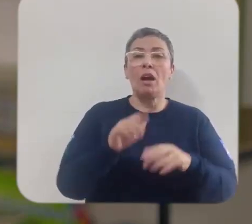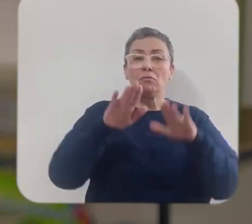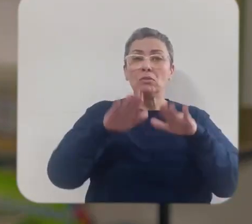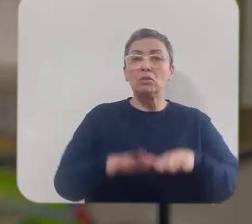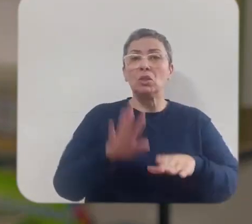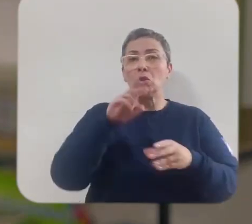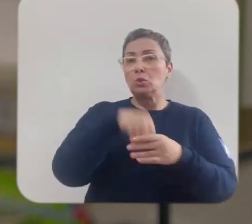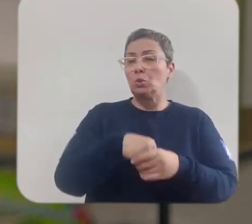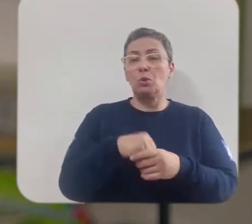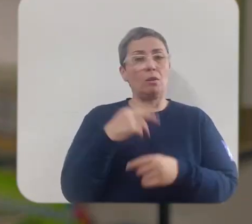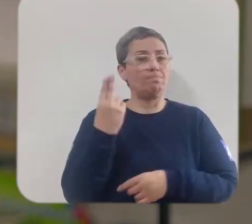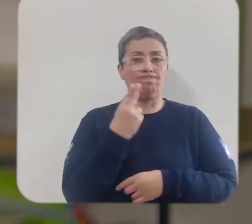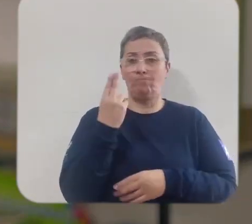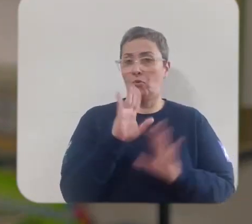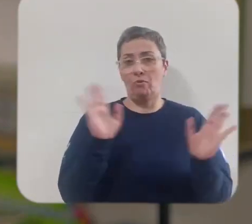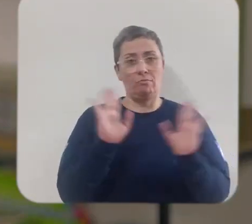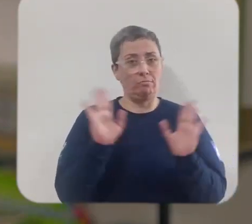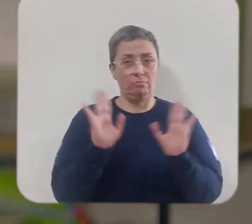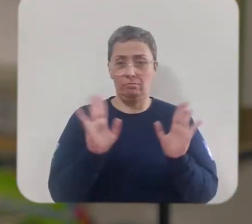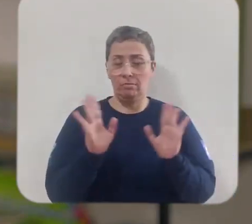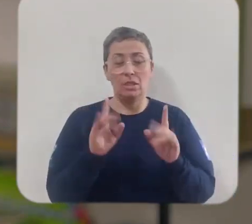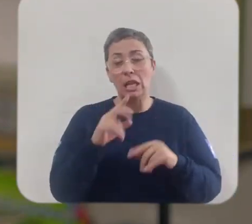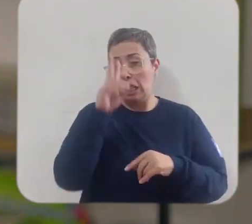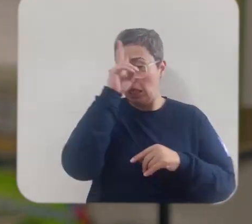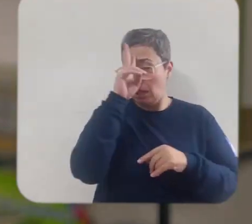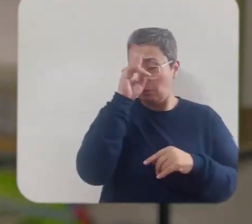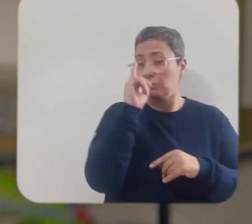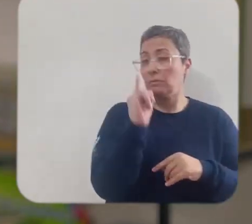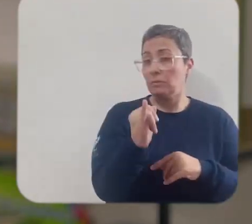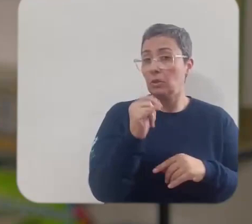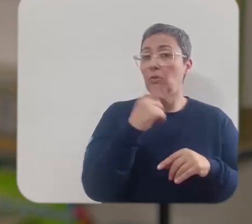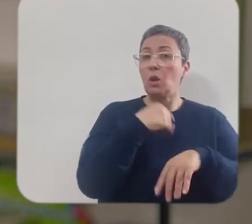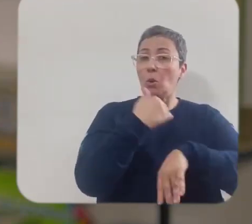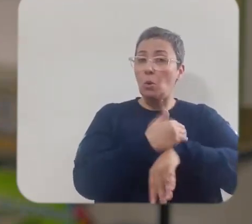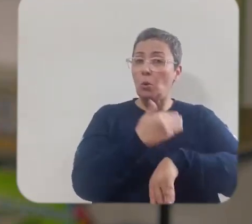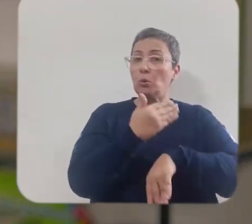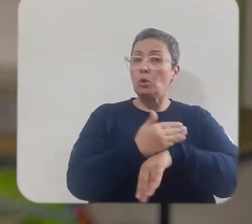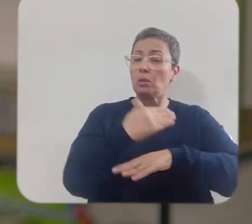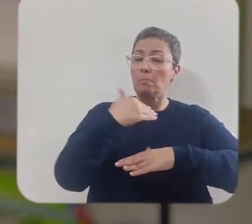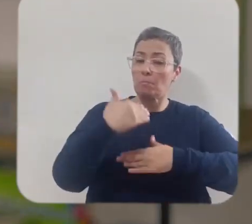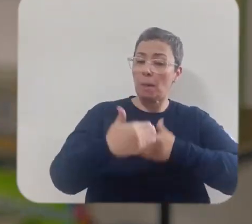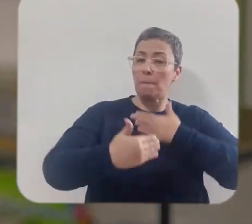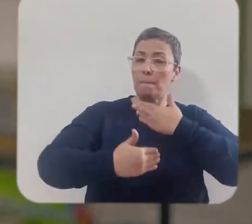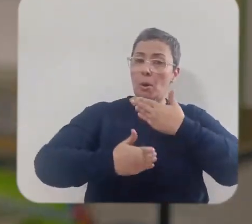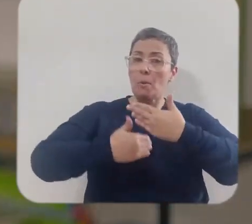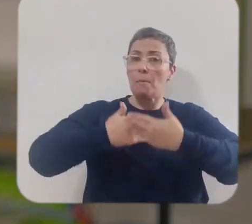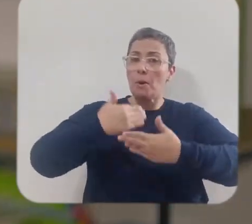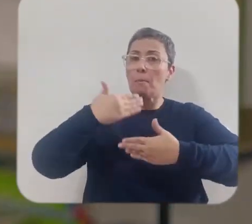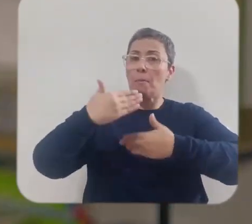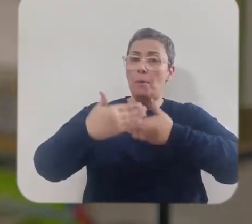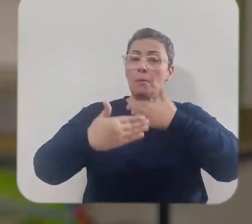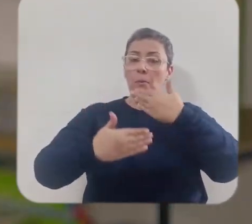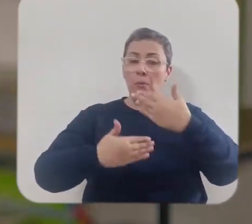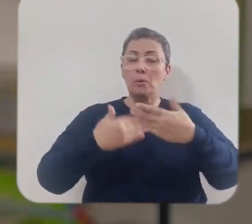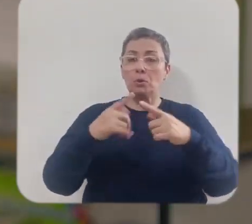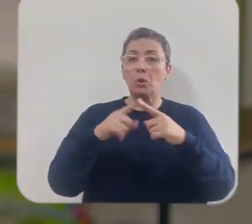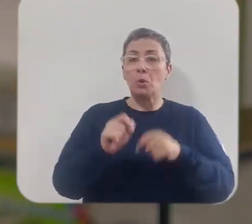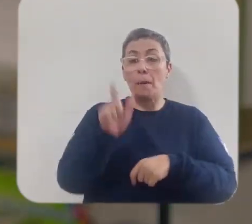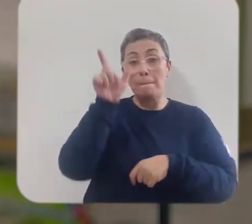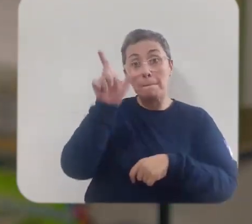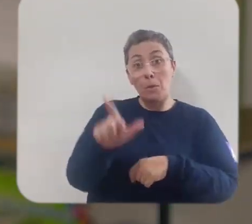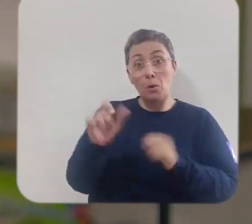passar a ficar aqui dentro. Não, não vai acontecer. Lembra que eu disse que a rotina é uma construção? Construção com